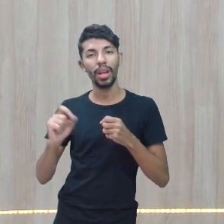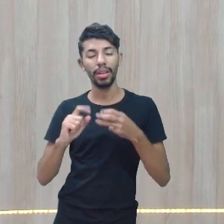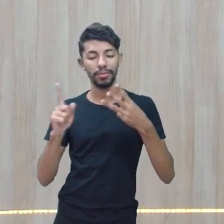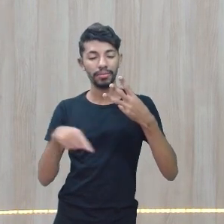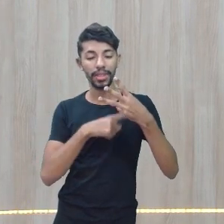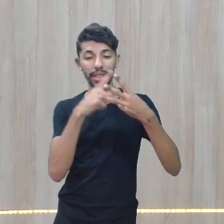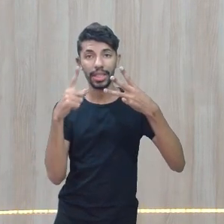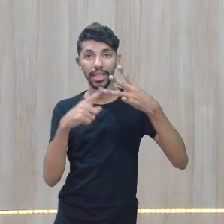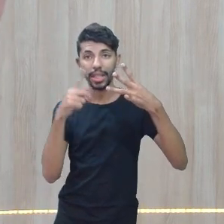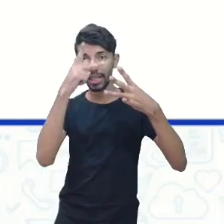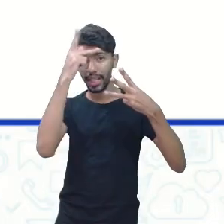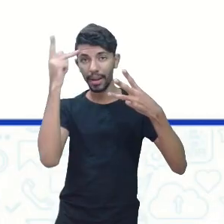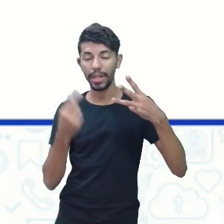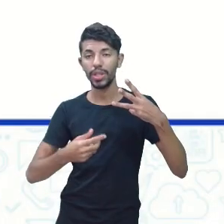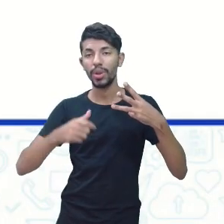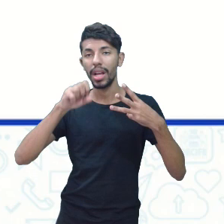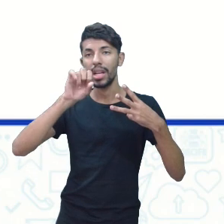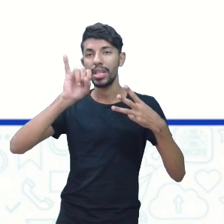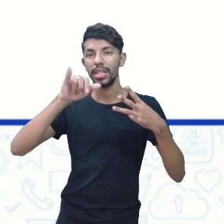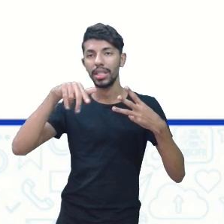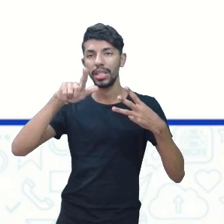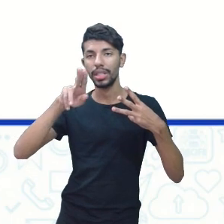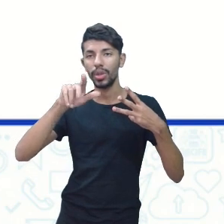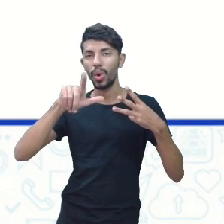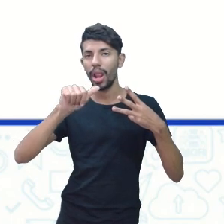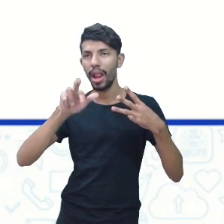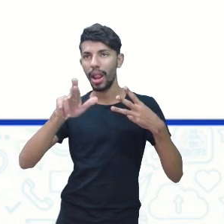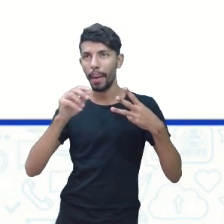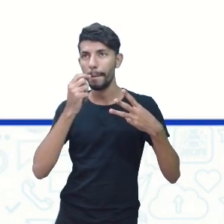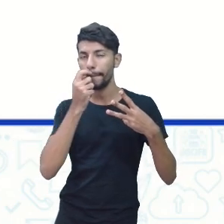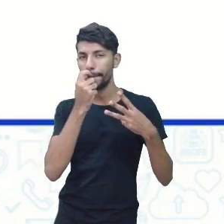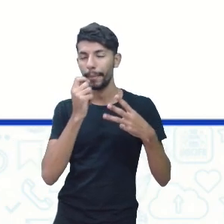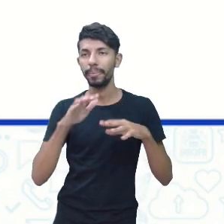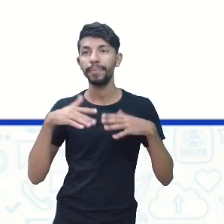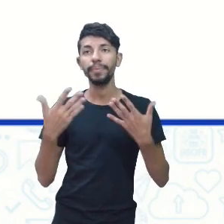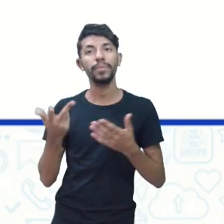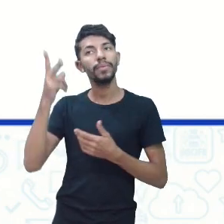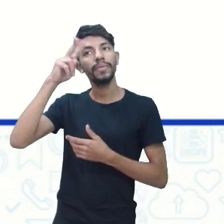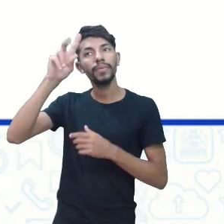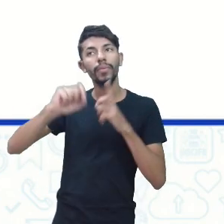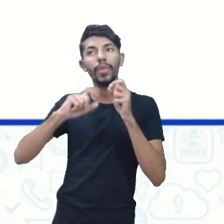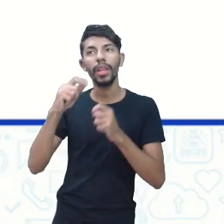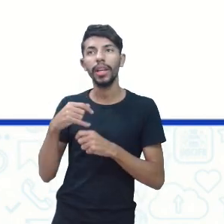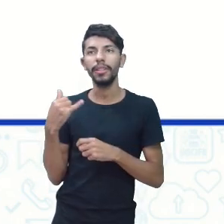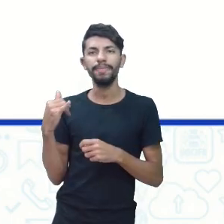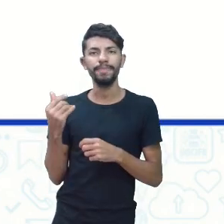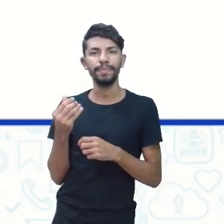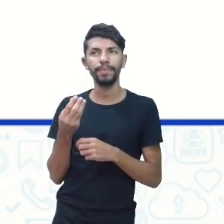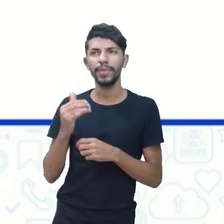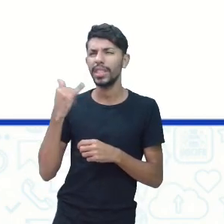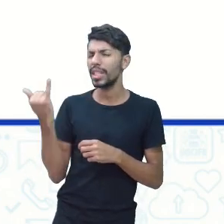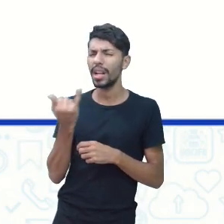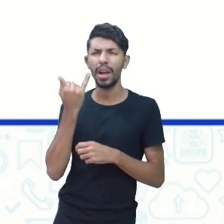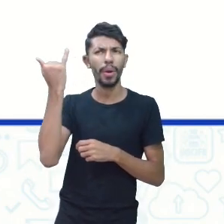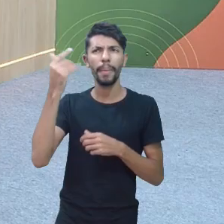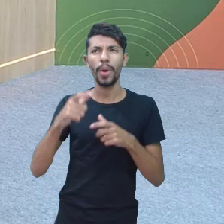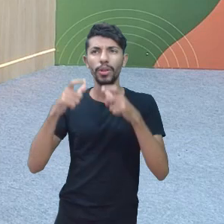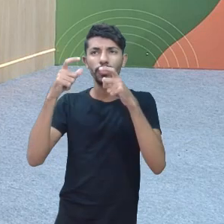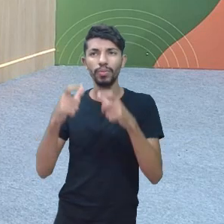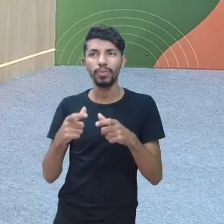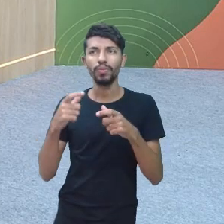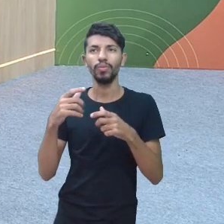Lembrando, não importa a posição do verbo, a concordância é sempre feita com o